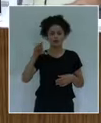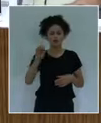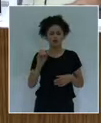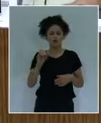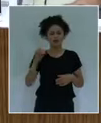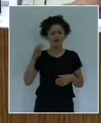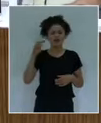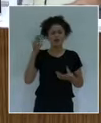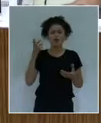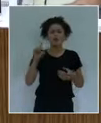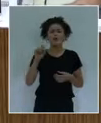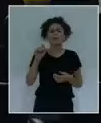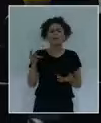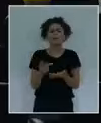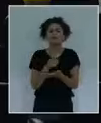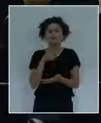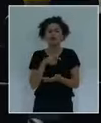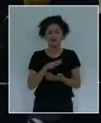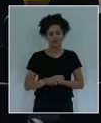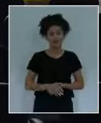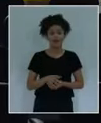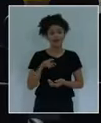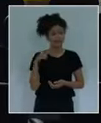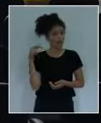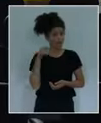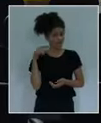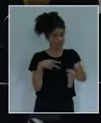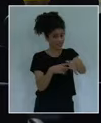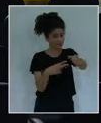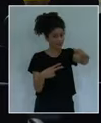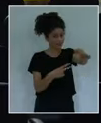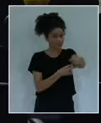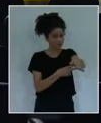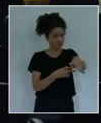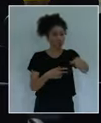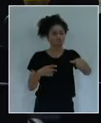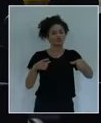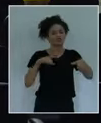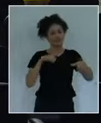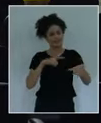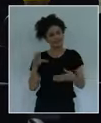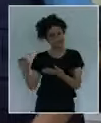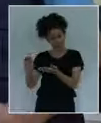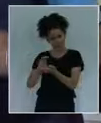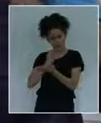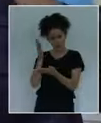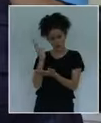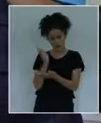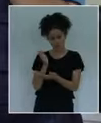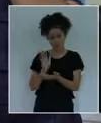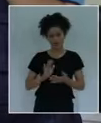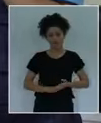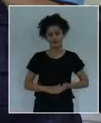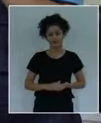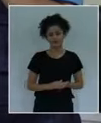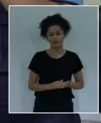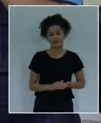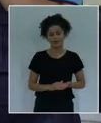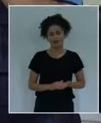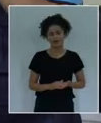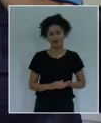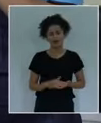emergências agora? A ponte da Olaria de Baixo, ela já está com recurso. Não sei se você tem ciência que teve